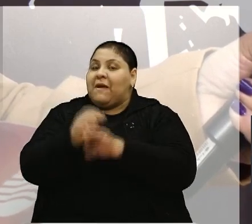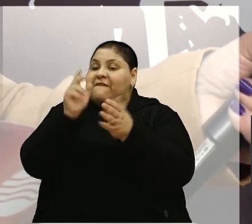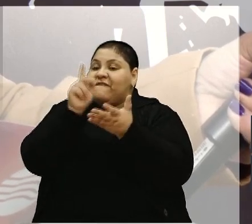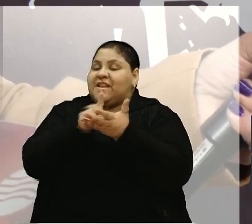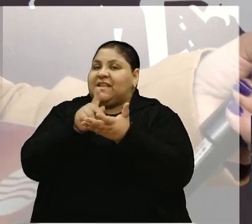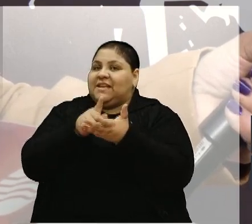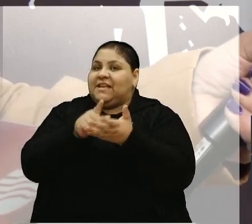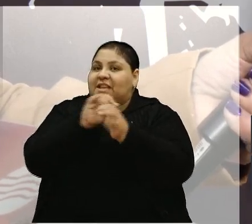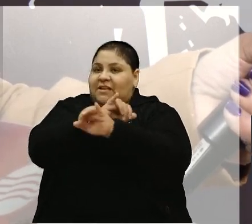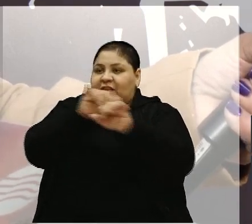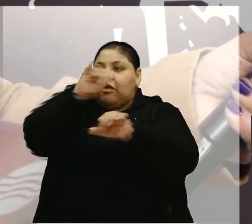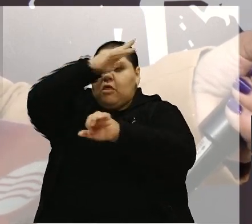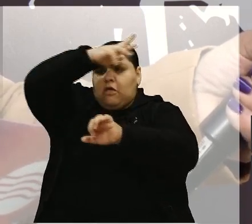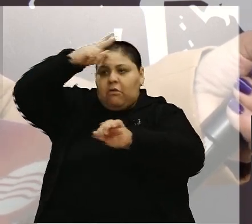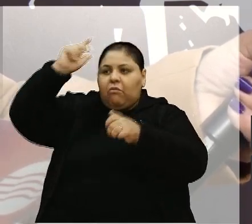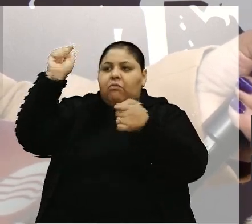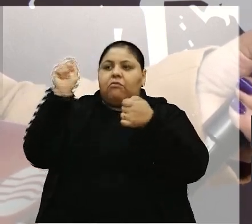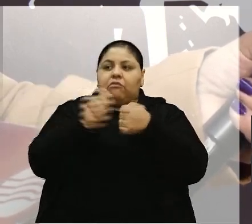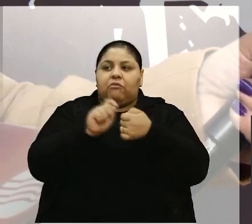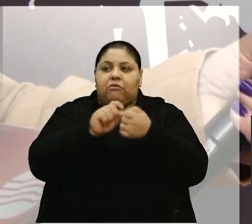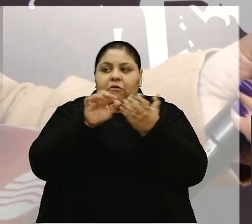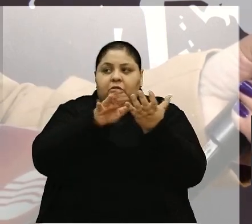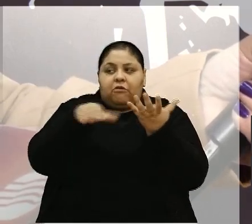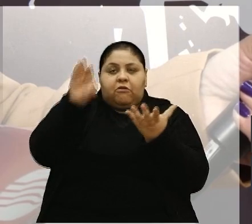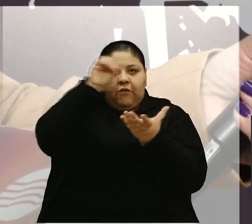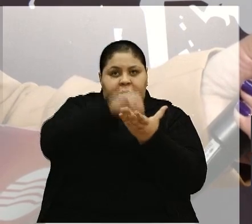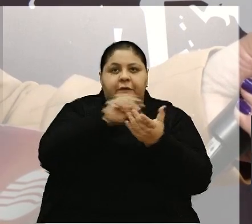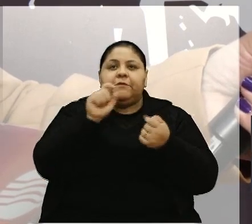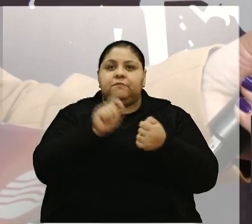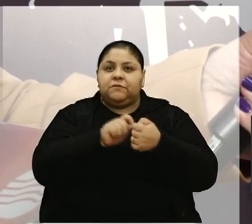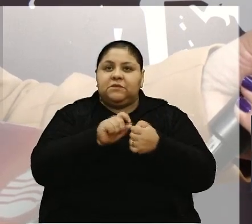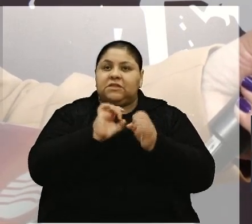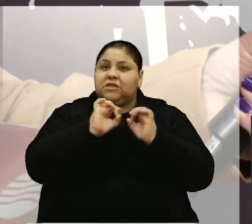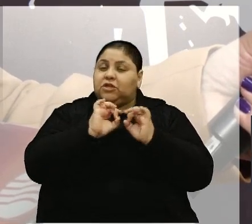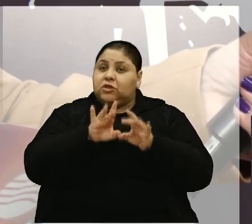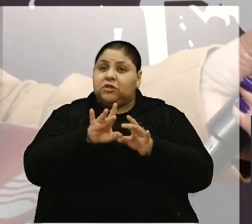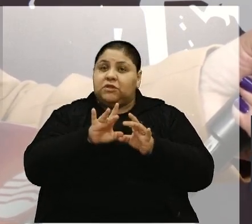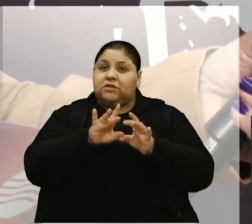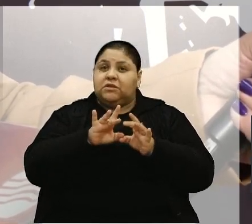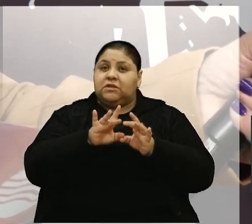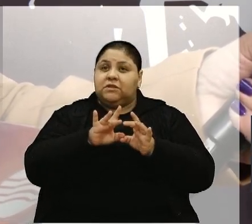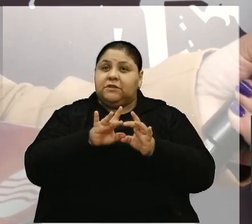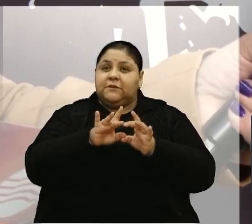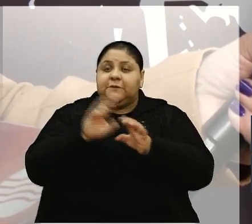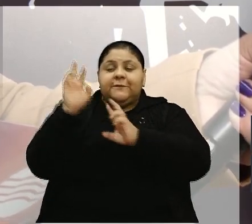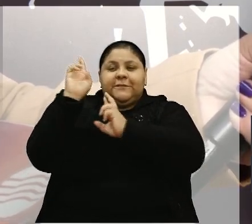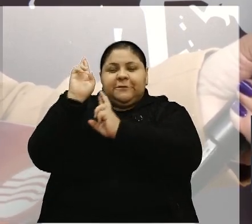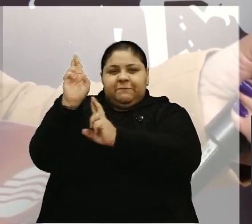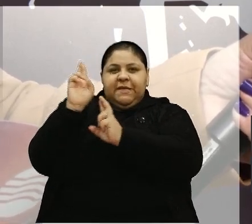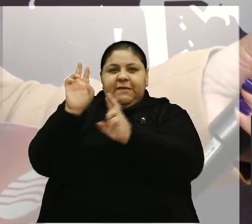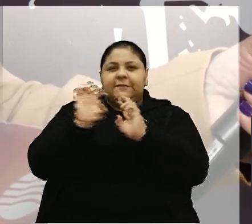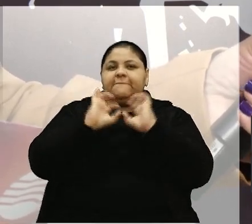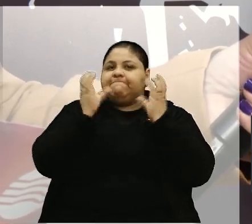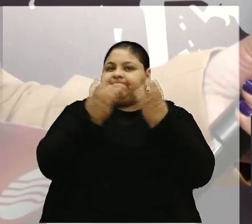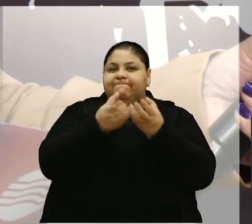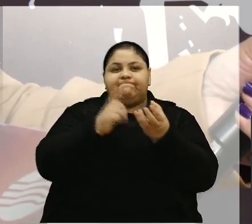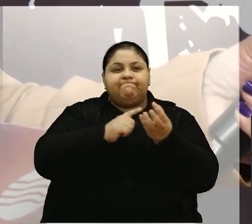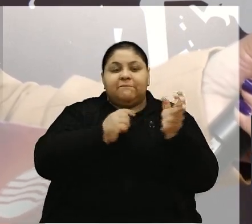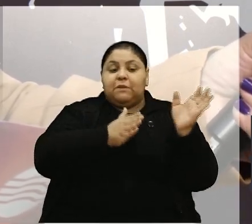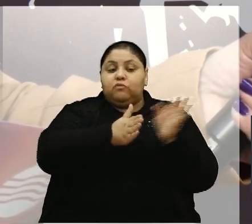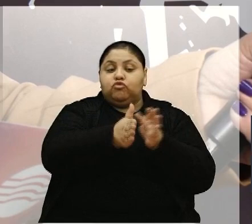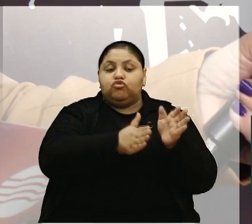esse anúncio que o prefeito fez de que a Codeca irá fazer só está causando expectativa na comunidade. Nós não temos um